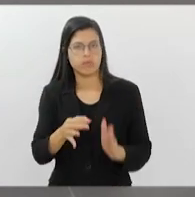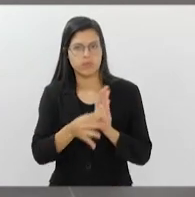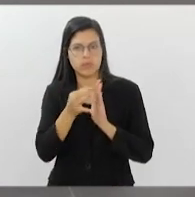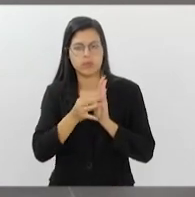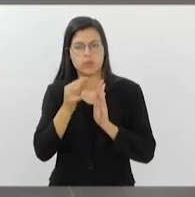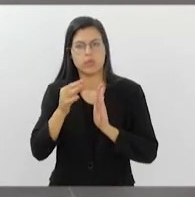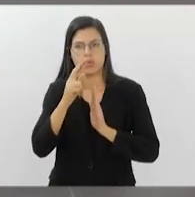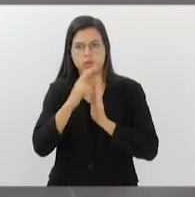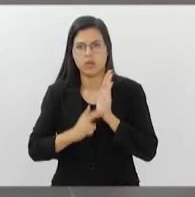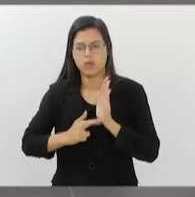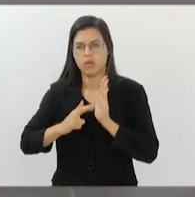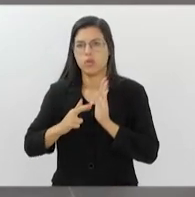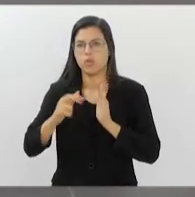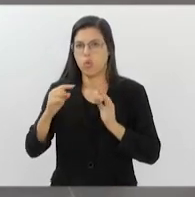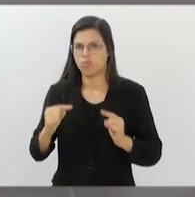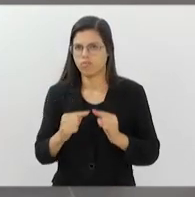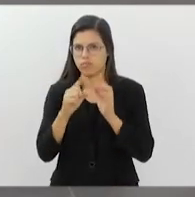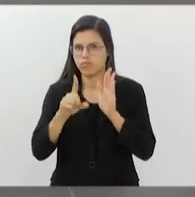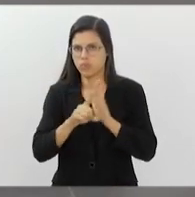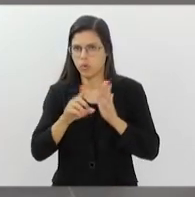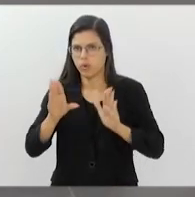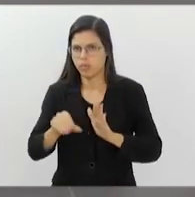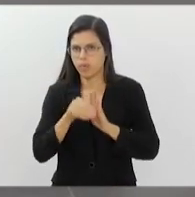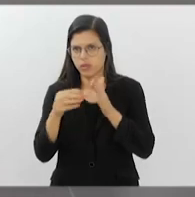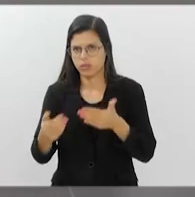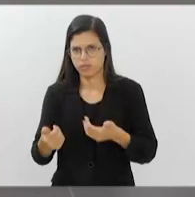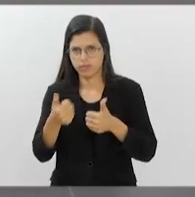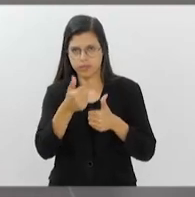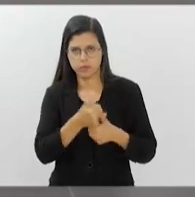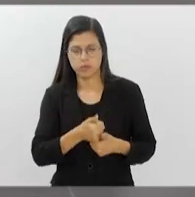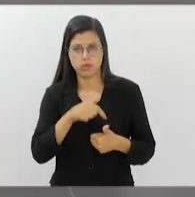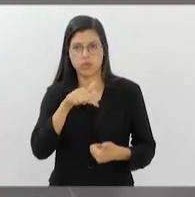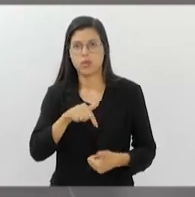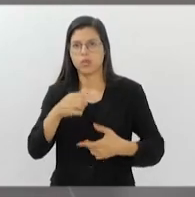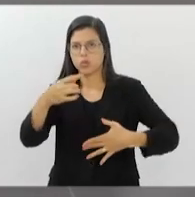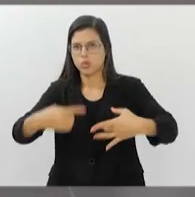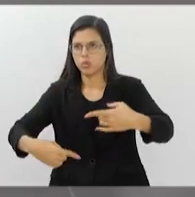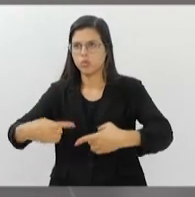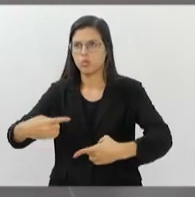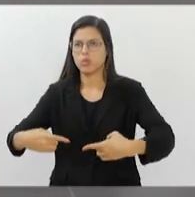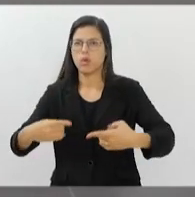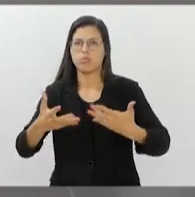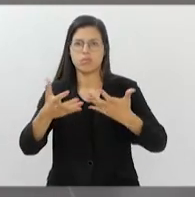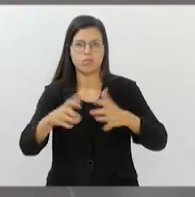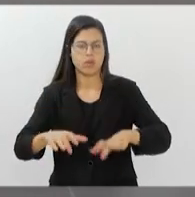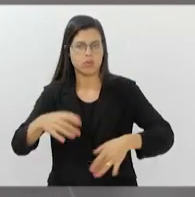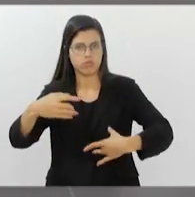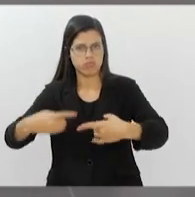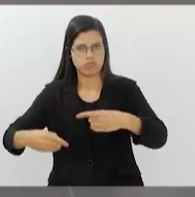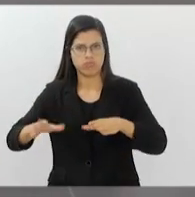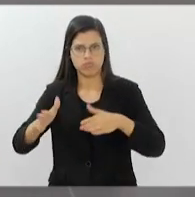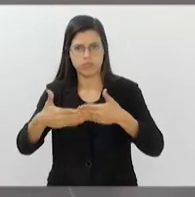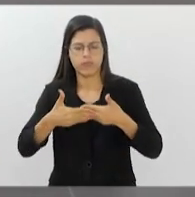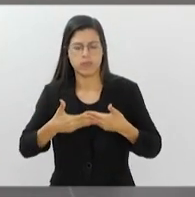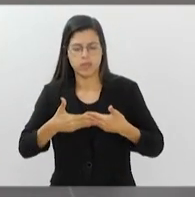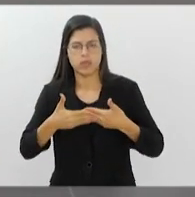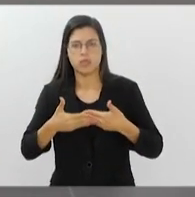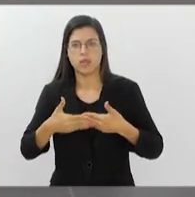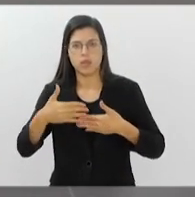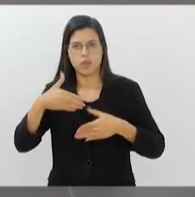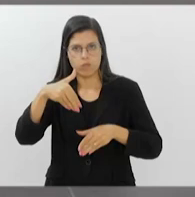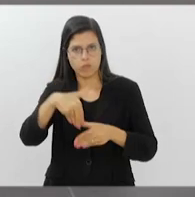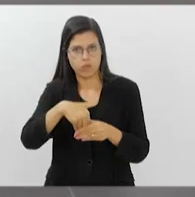é legalidade com emendas, concluindo por substitutivo. Em discussão. Não havendo quem queira discutir,